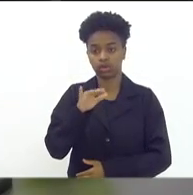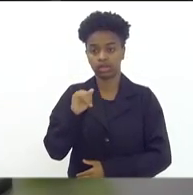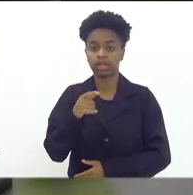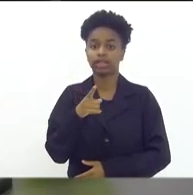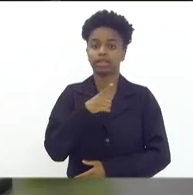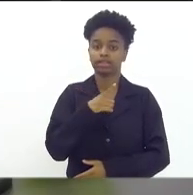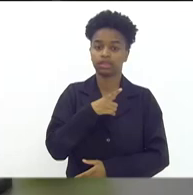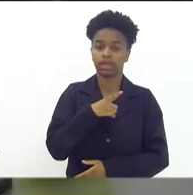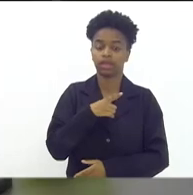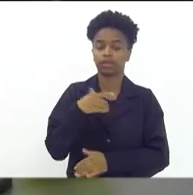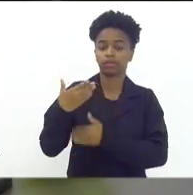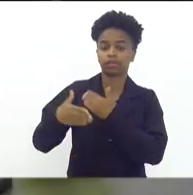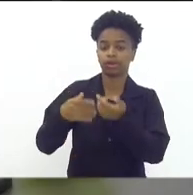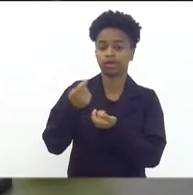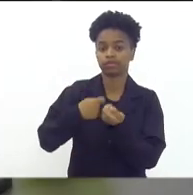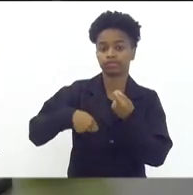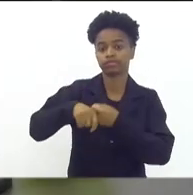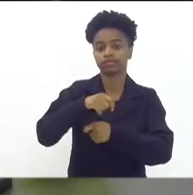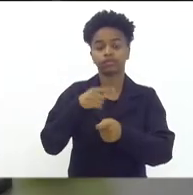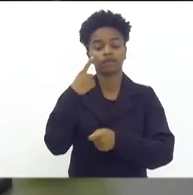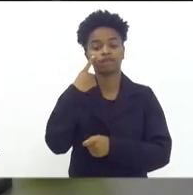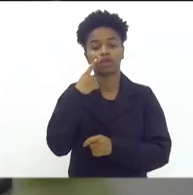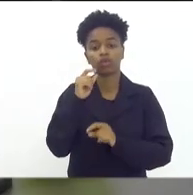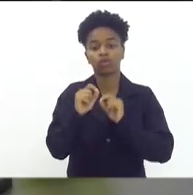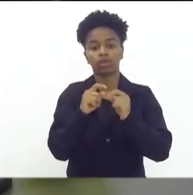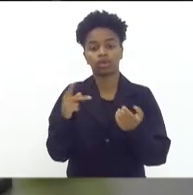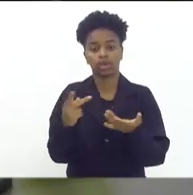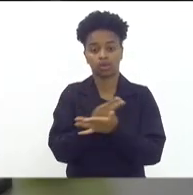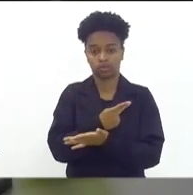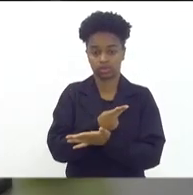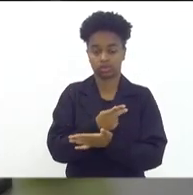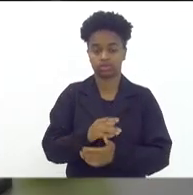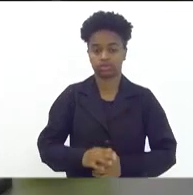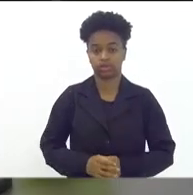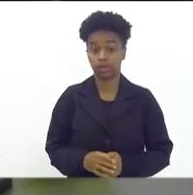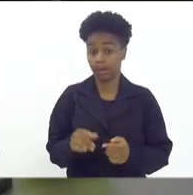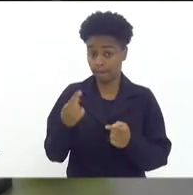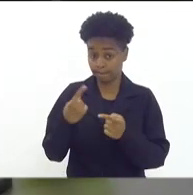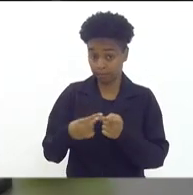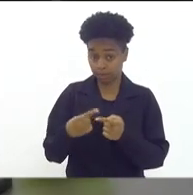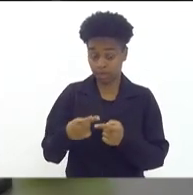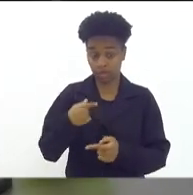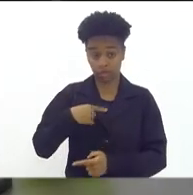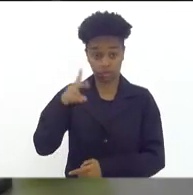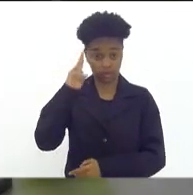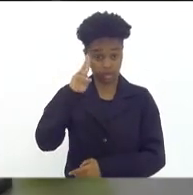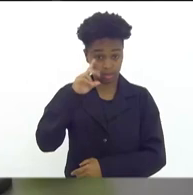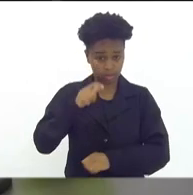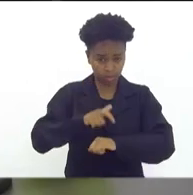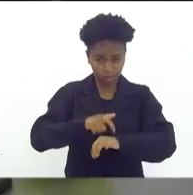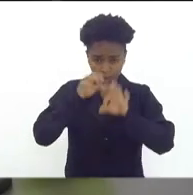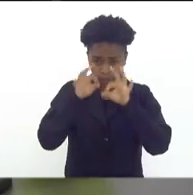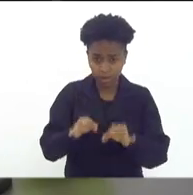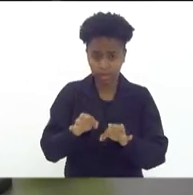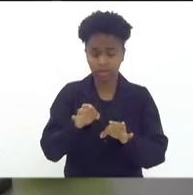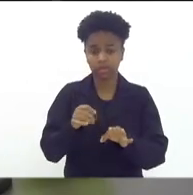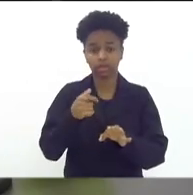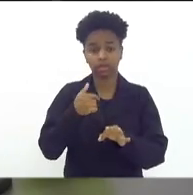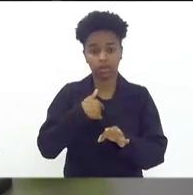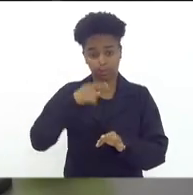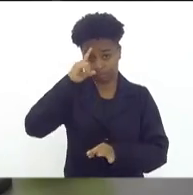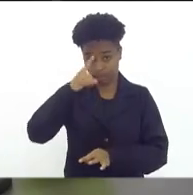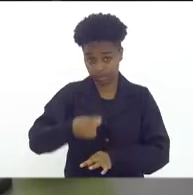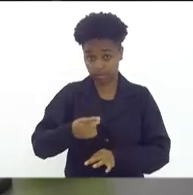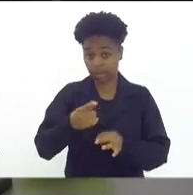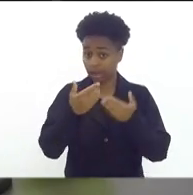para apurar o que que foi feito desse caso porque eu lembro que na mesma hora eu determinei que a ouvidoria